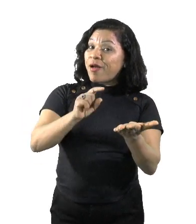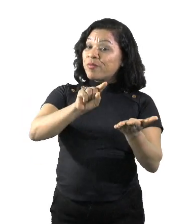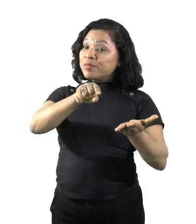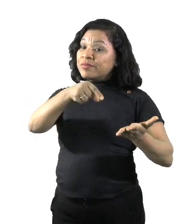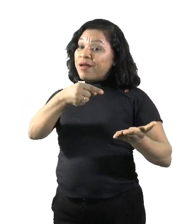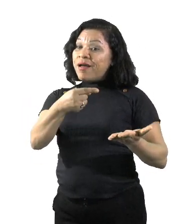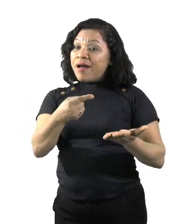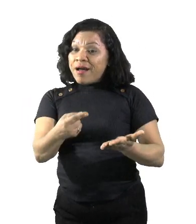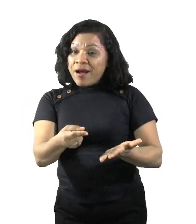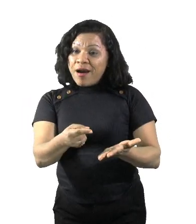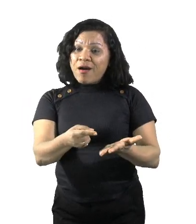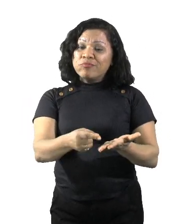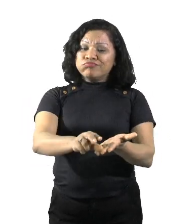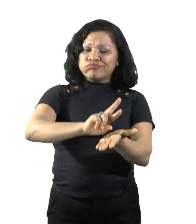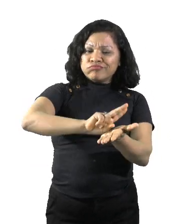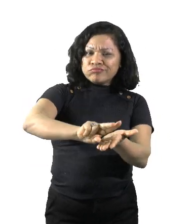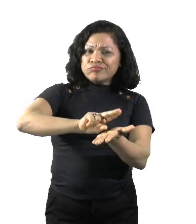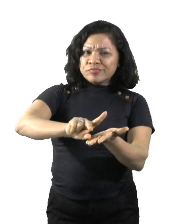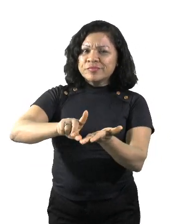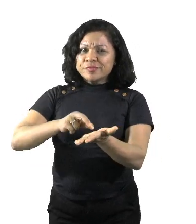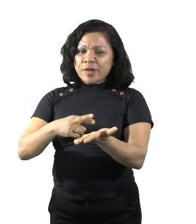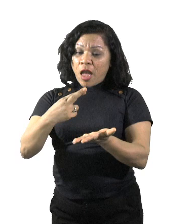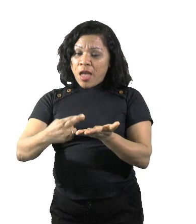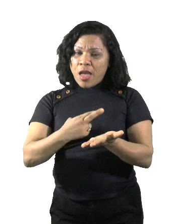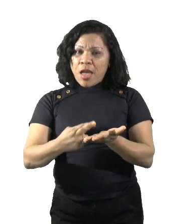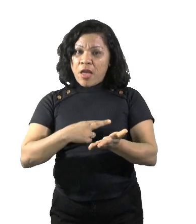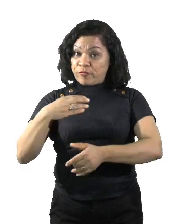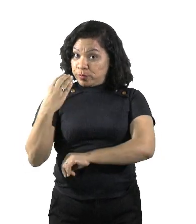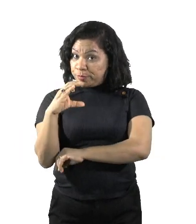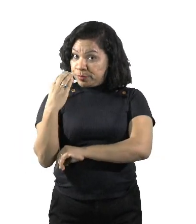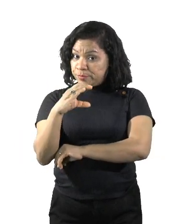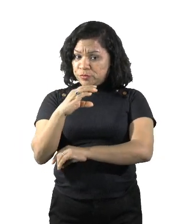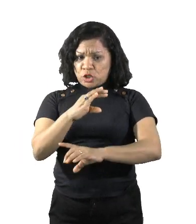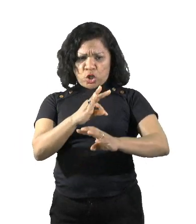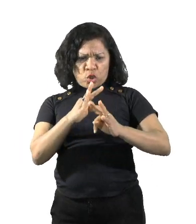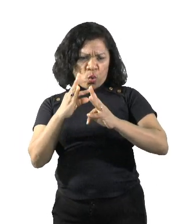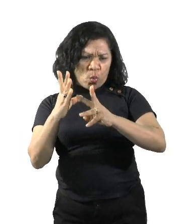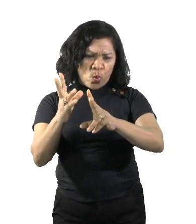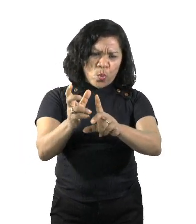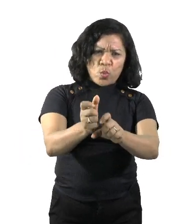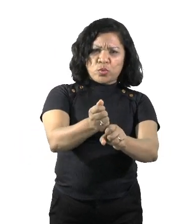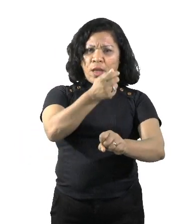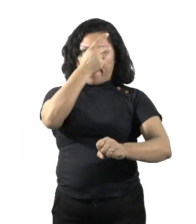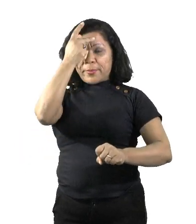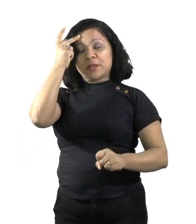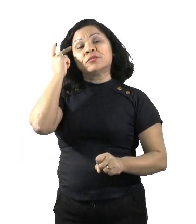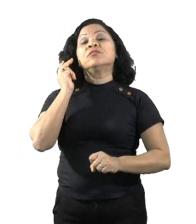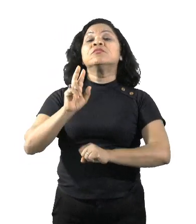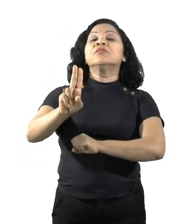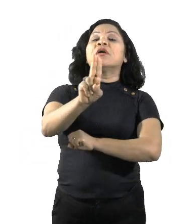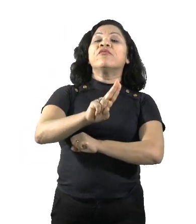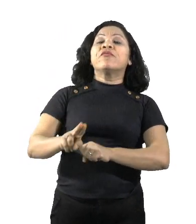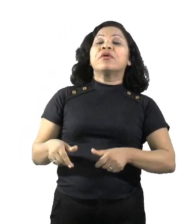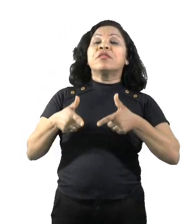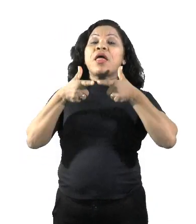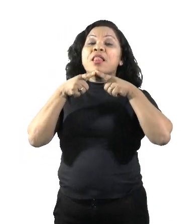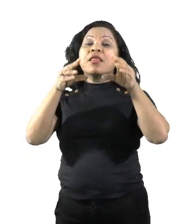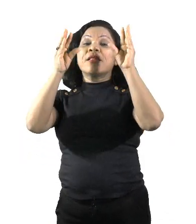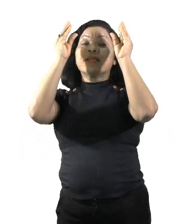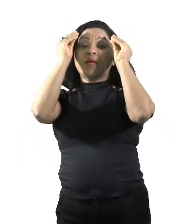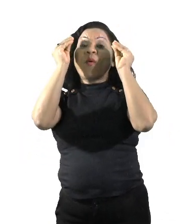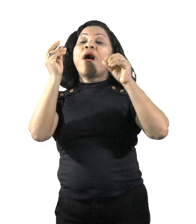vários exemplos de revistas científicas. Todas essas pessoas estão fazendo uso da linguagem? Muito